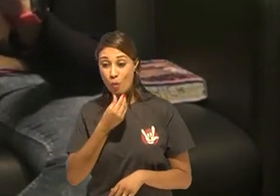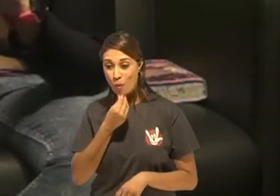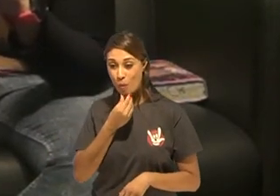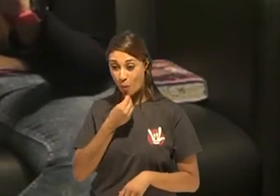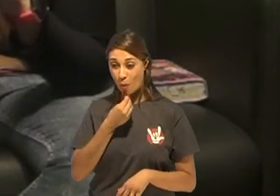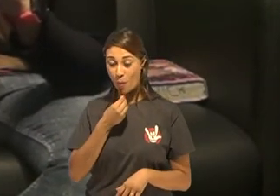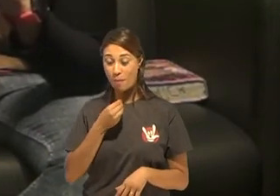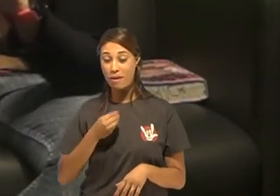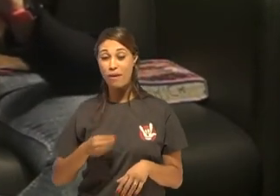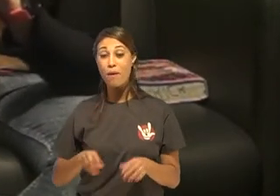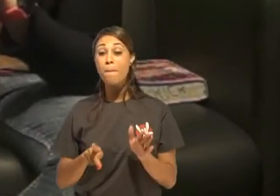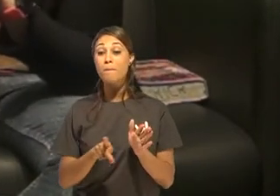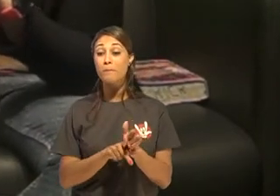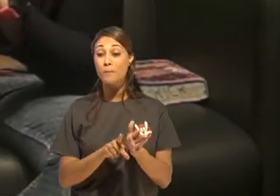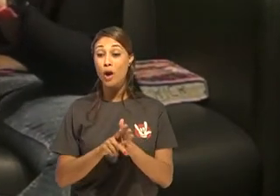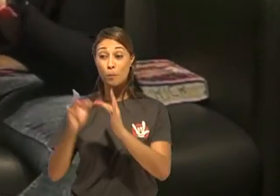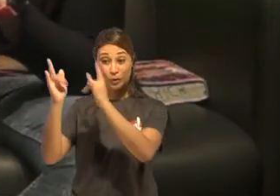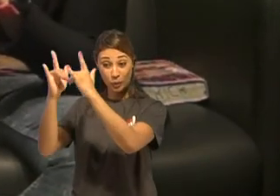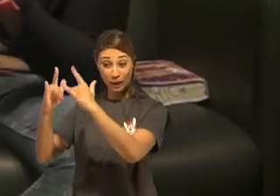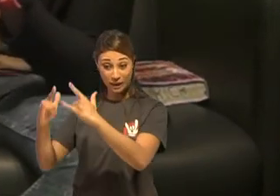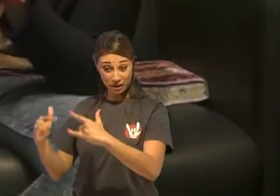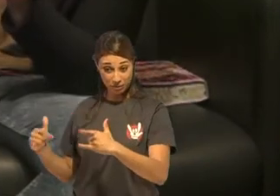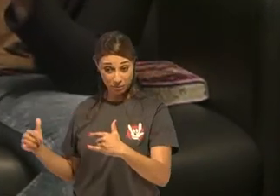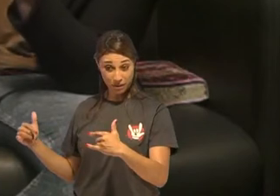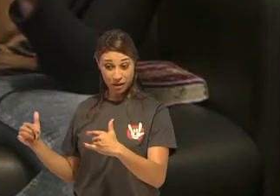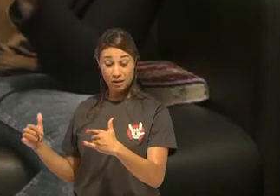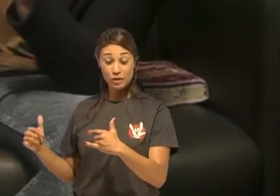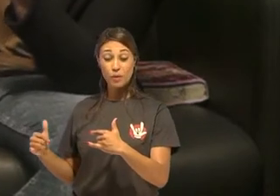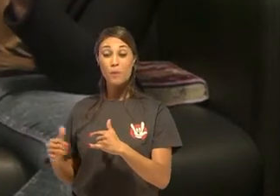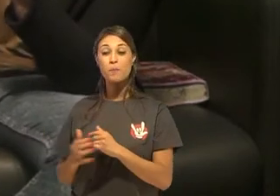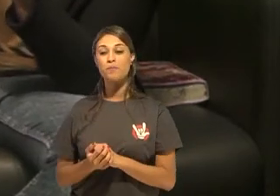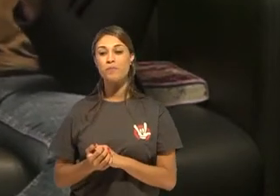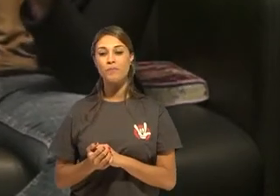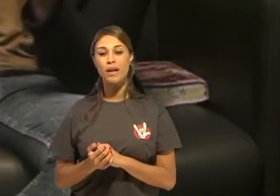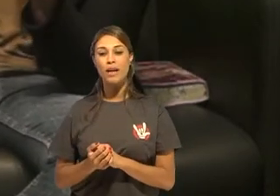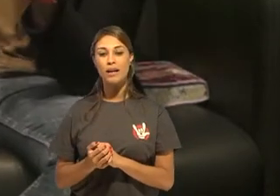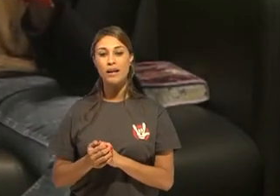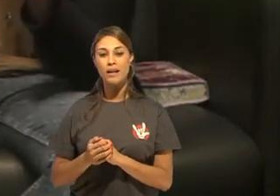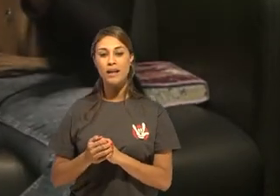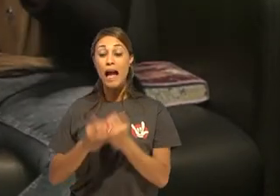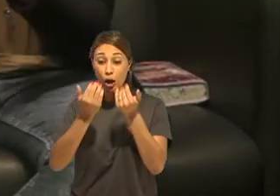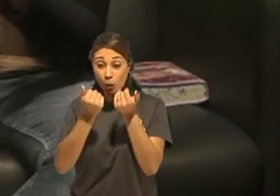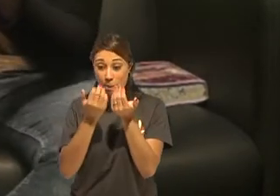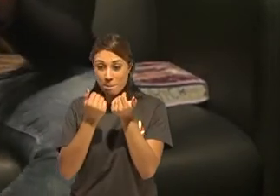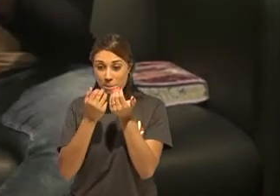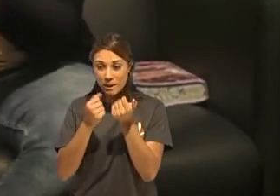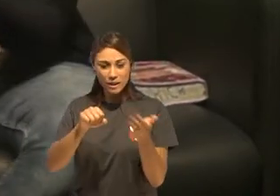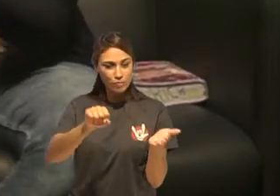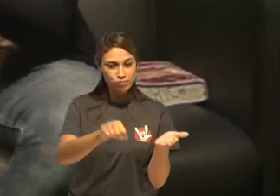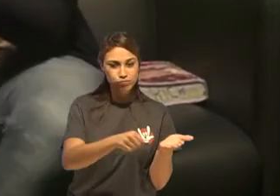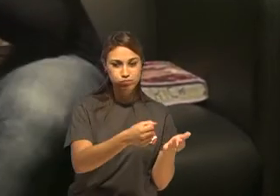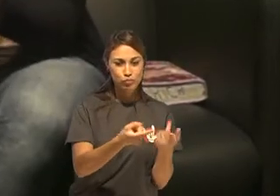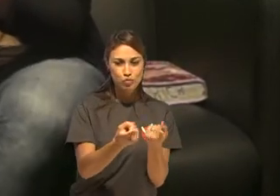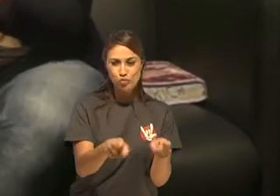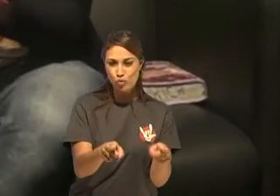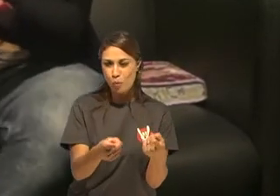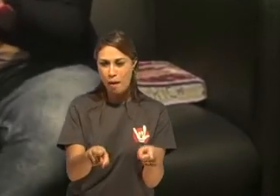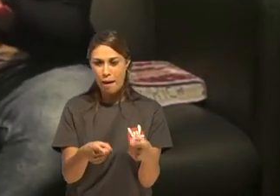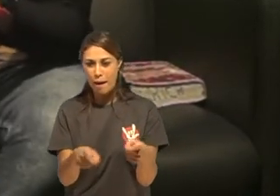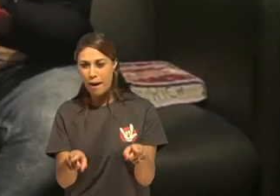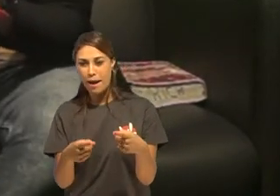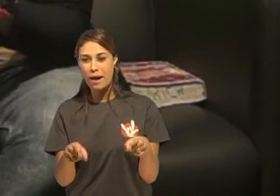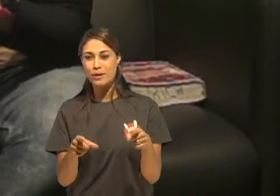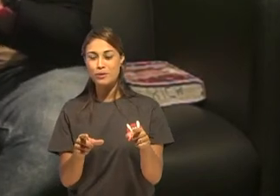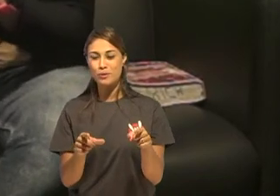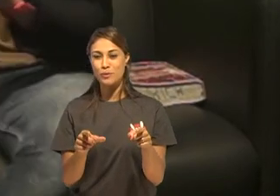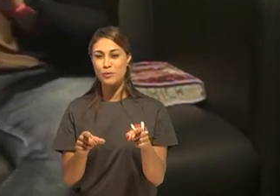Salsicha. Vocês estão acostumados lá na Chácara dos Sonhos, que comer é tudo feijoada, abundante. Churrasco. Vocês não sabem o que a gente passou. Salsicha picado bem